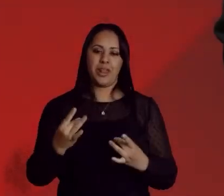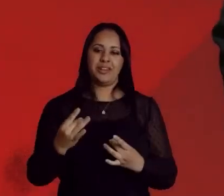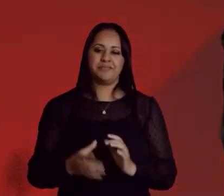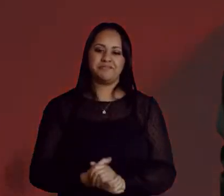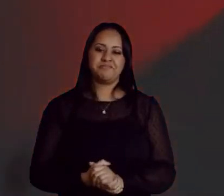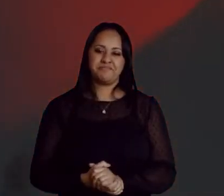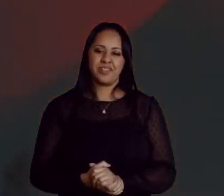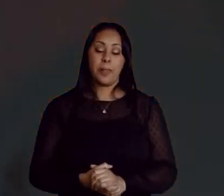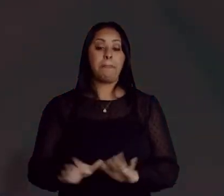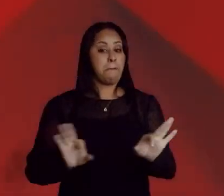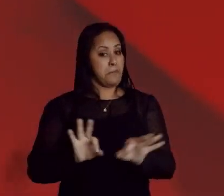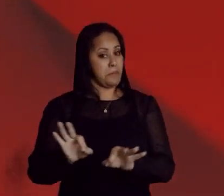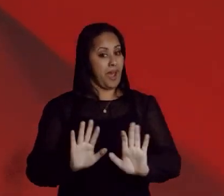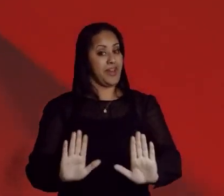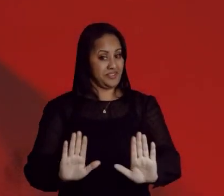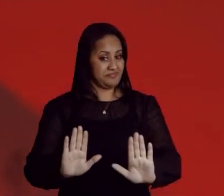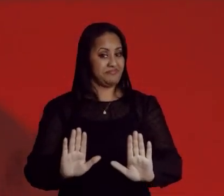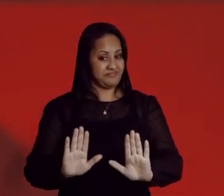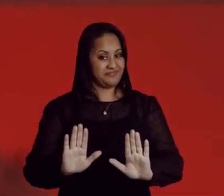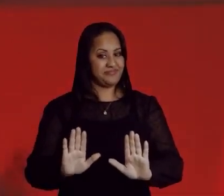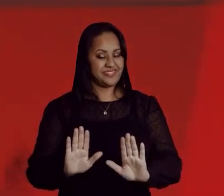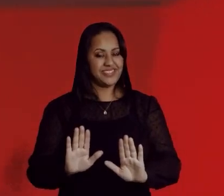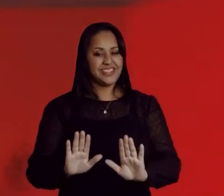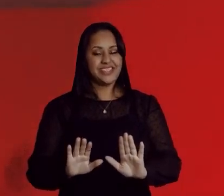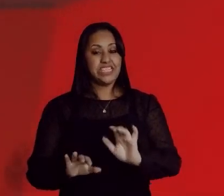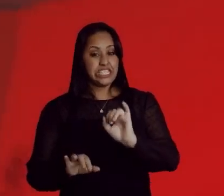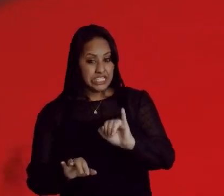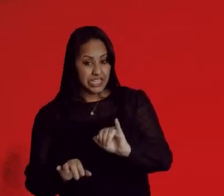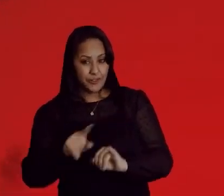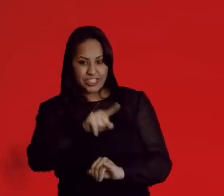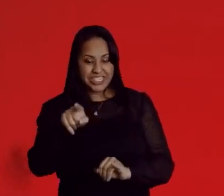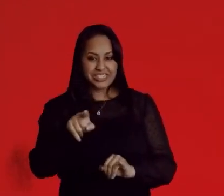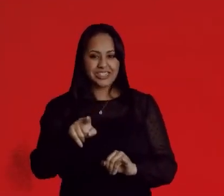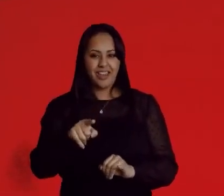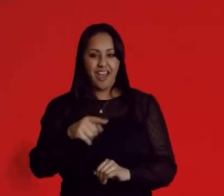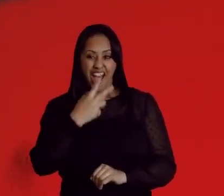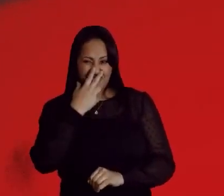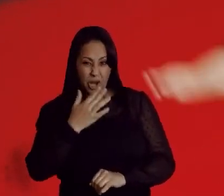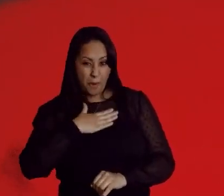Só vou falar, prepara. Se vocês acharam o meu pé doido,